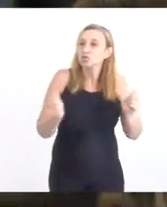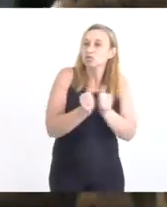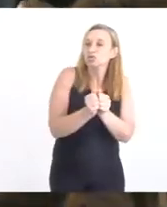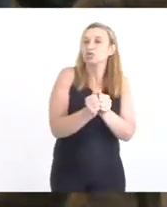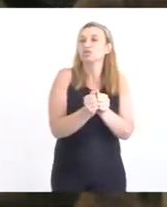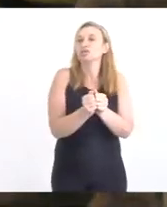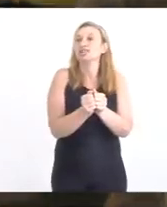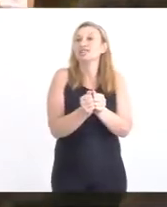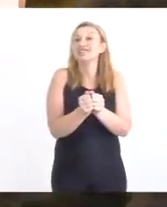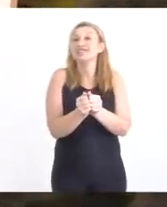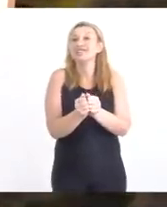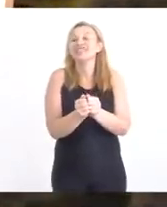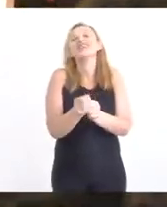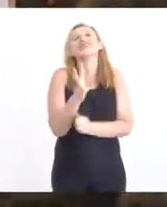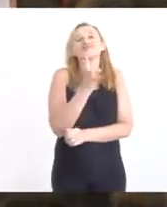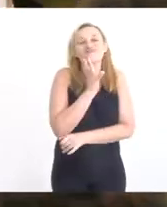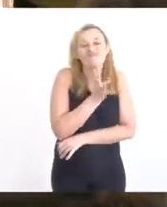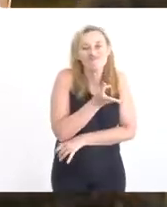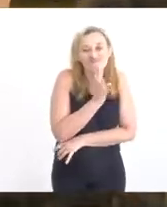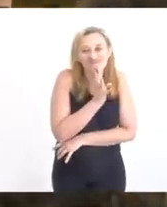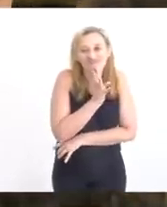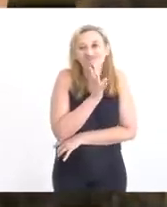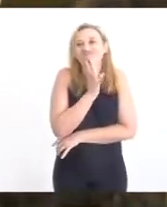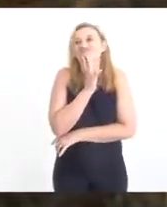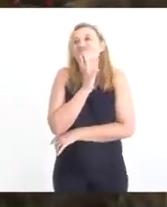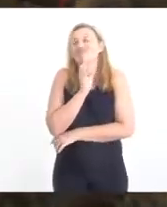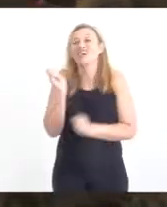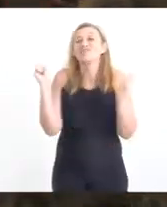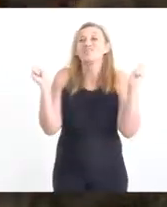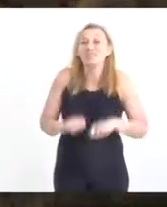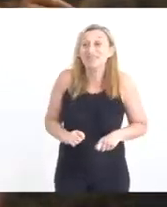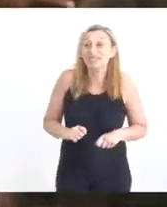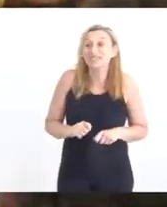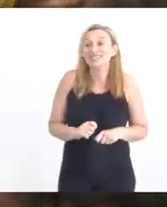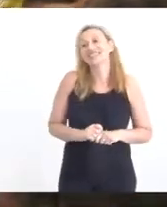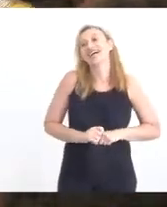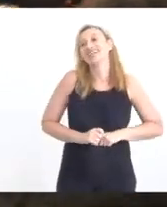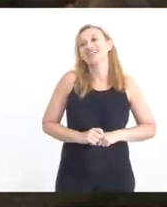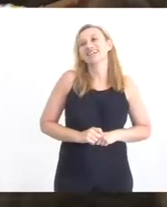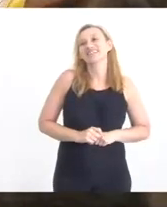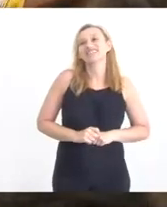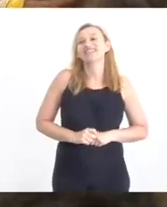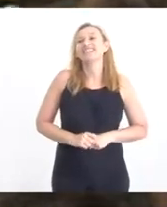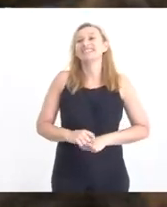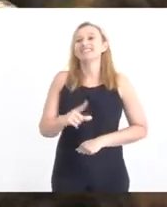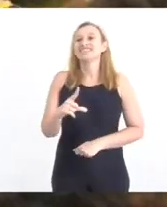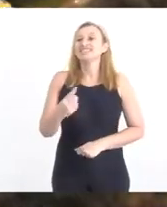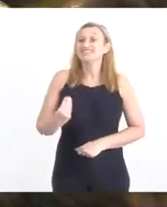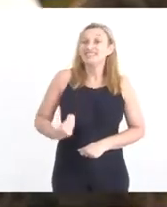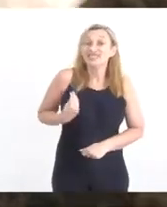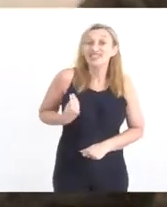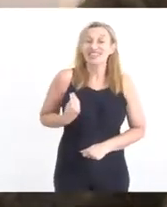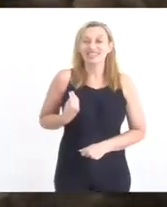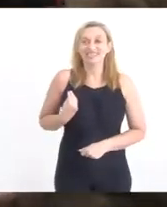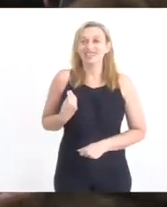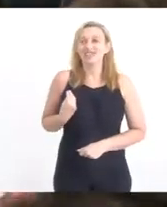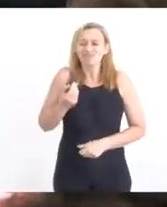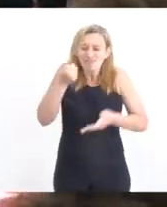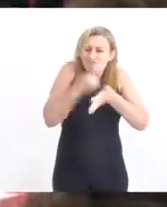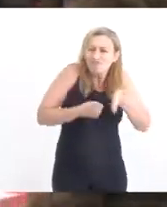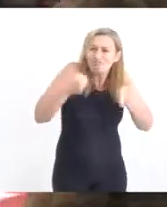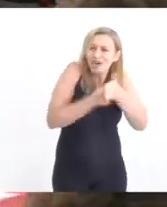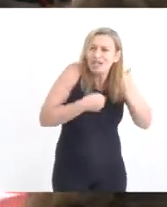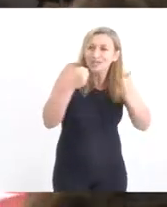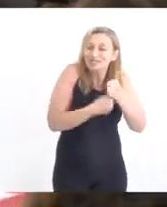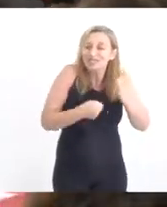juntos e aí reconhecer a possibilidade de existência de uma